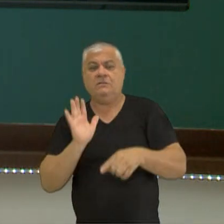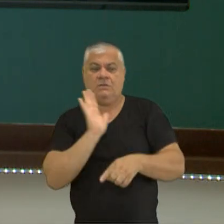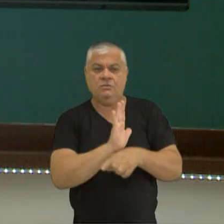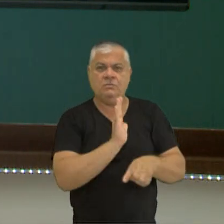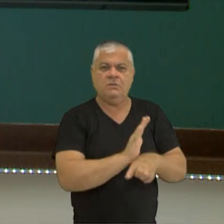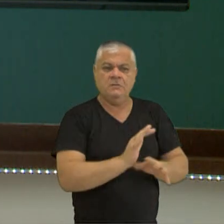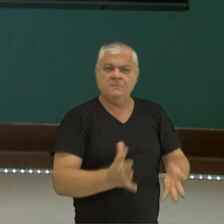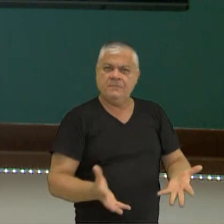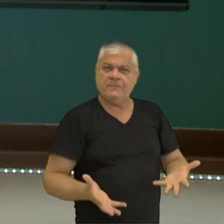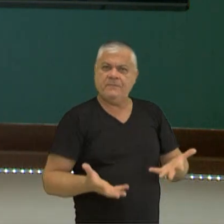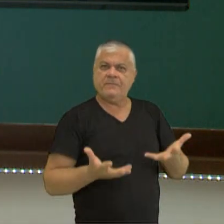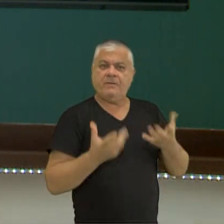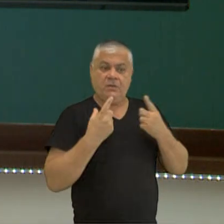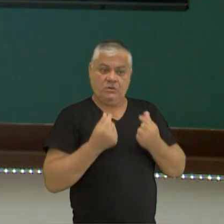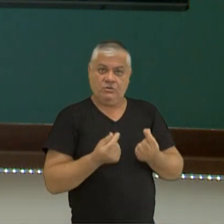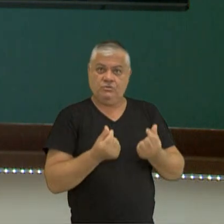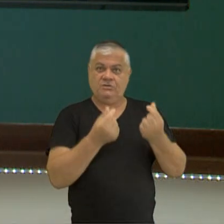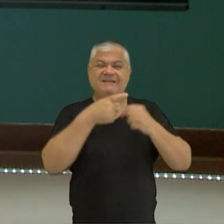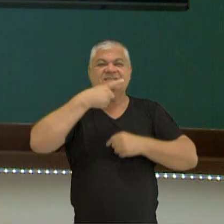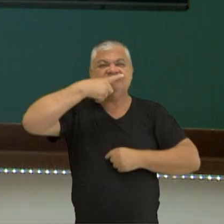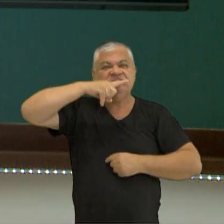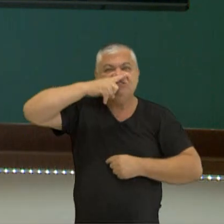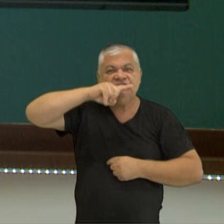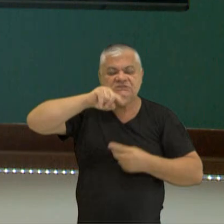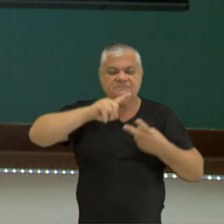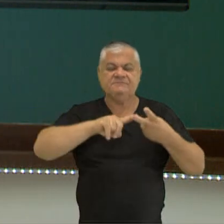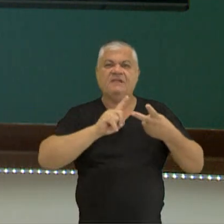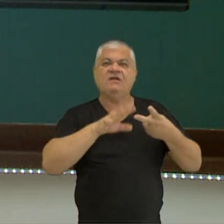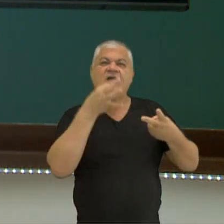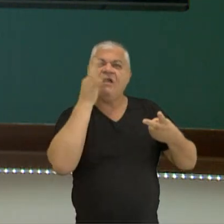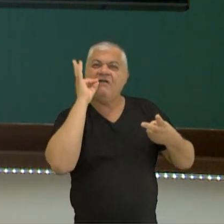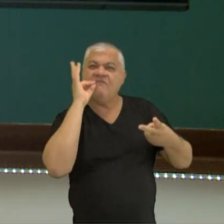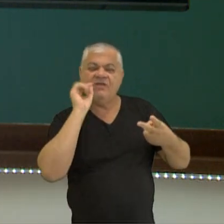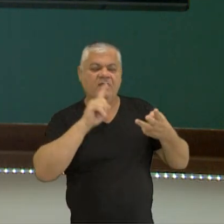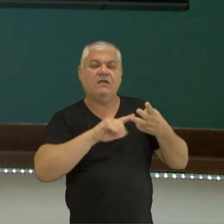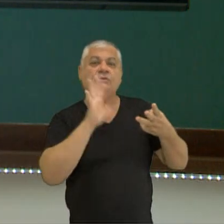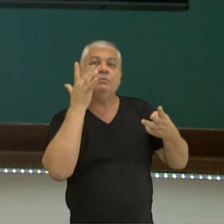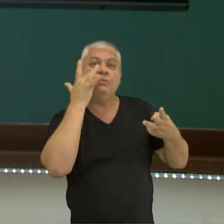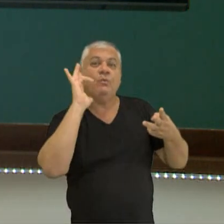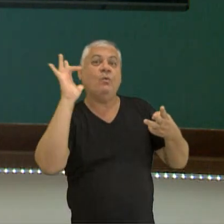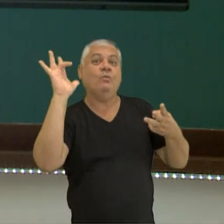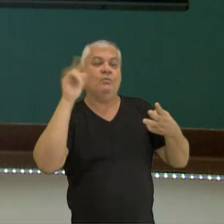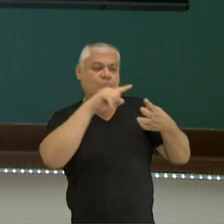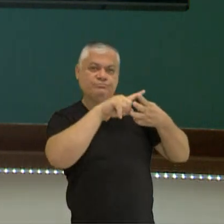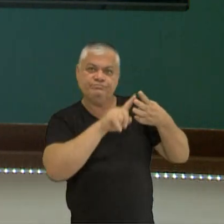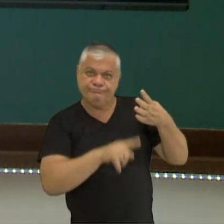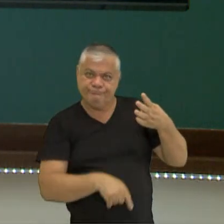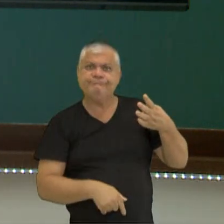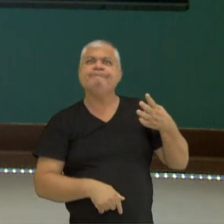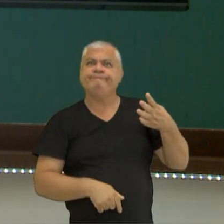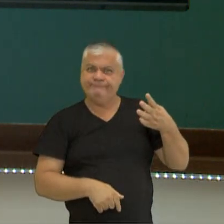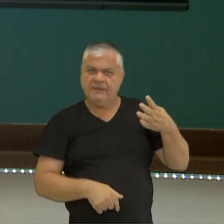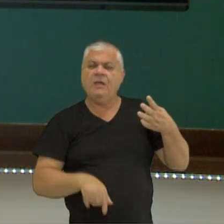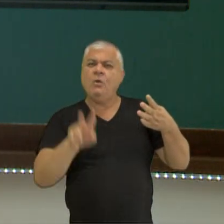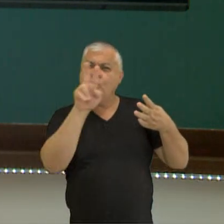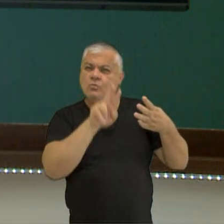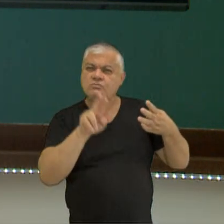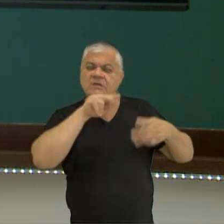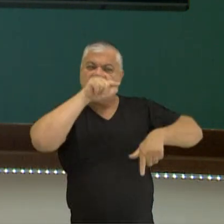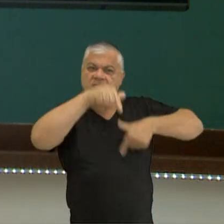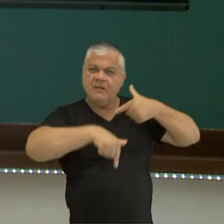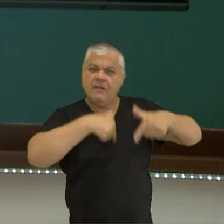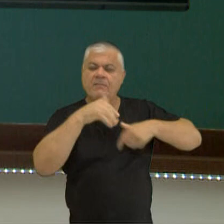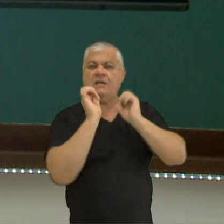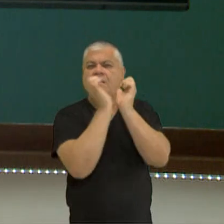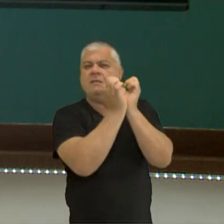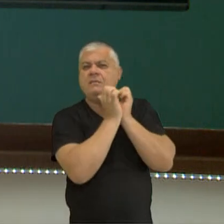economia nos ciclos da cana-de-açúcar, no ciclo do café, no ciclo do ouro. Então era usada a mão de obra